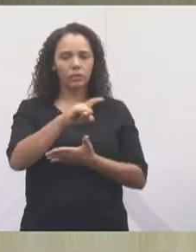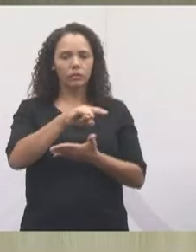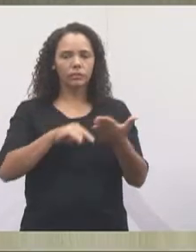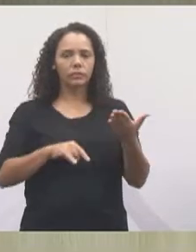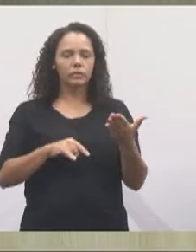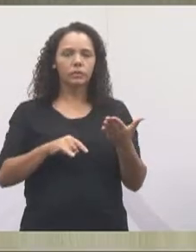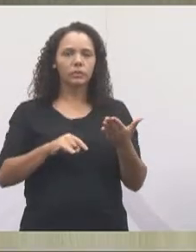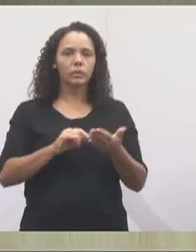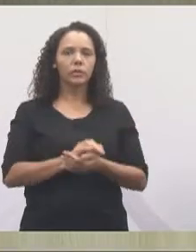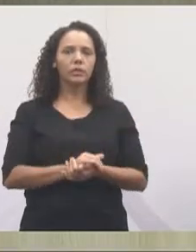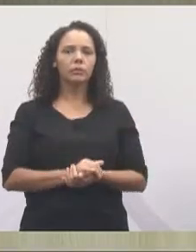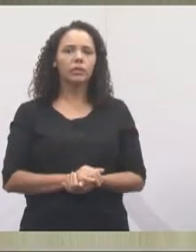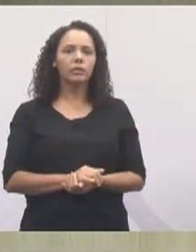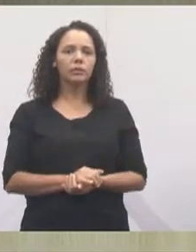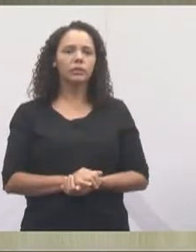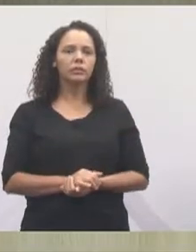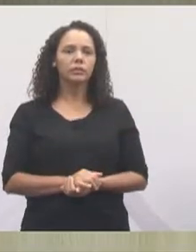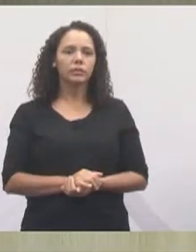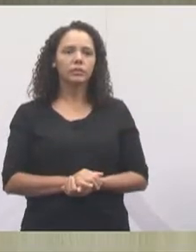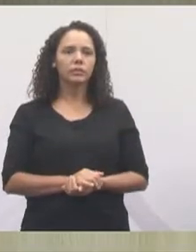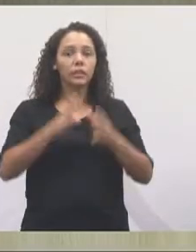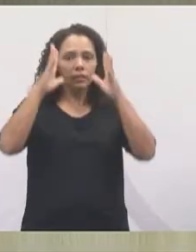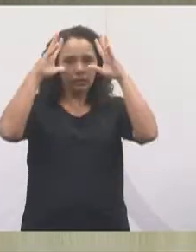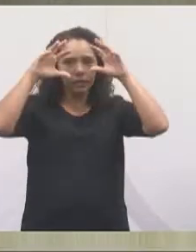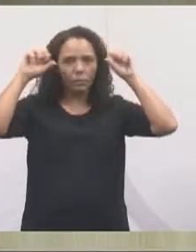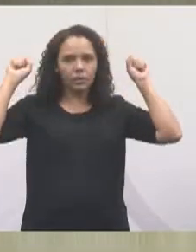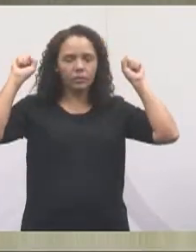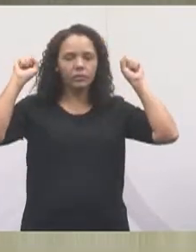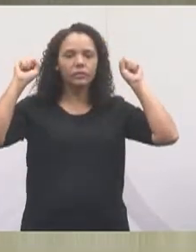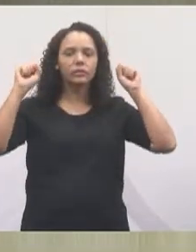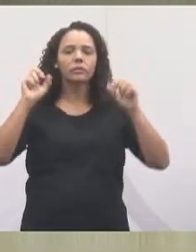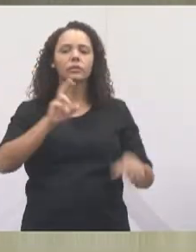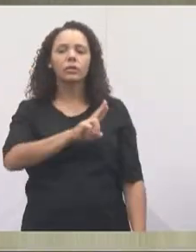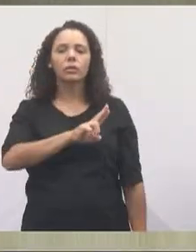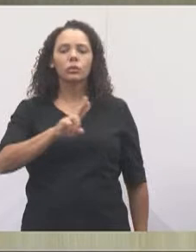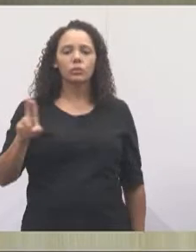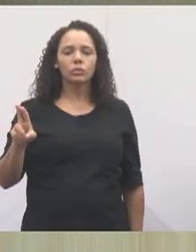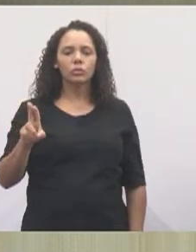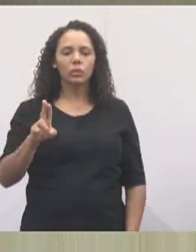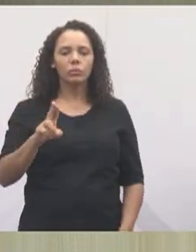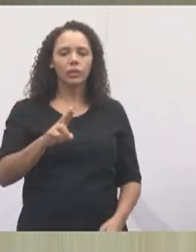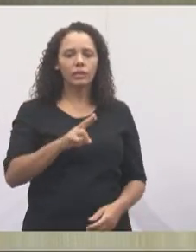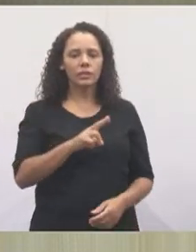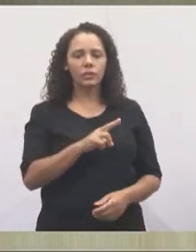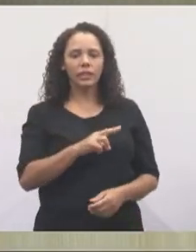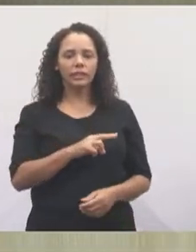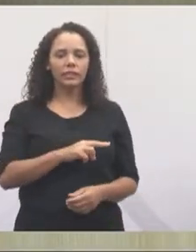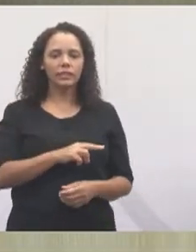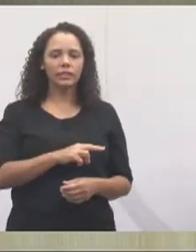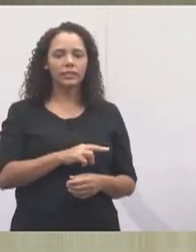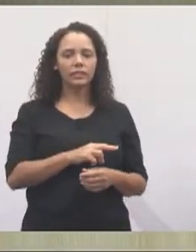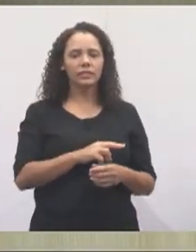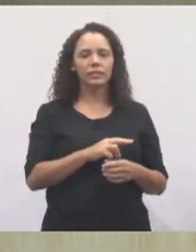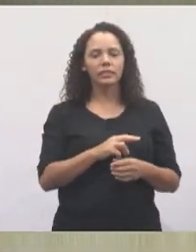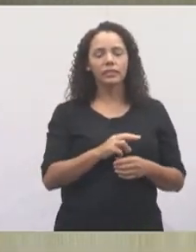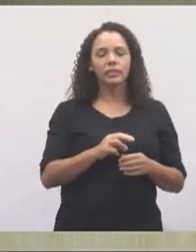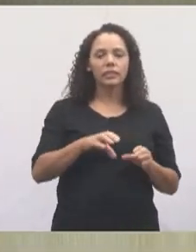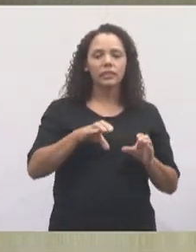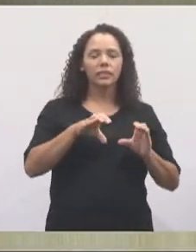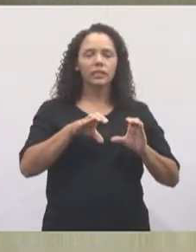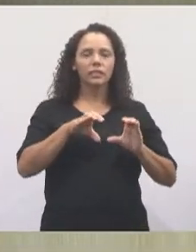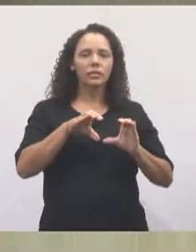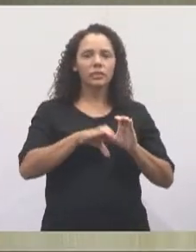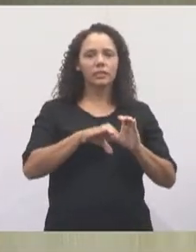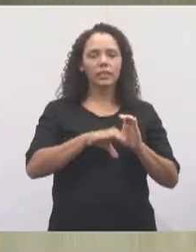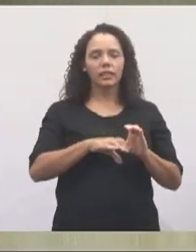Tribunal Superior Eleitoral os nomes e os respectivos cargos dos novos membros que compõem a